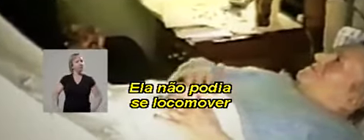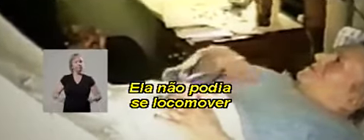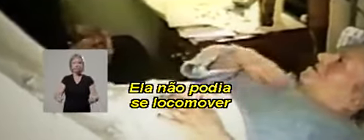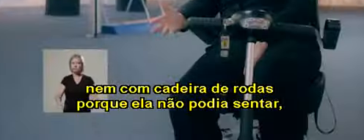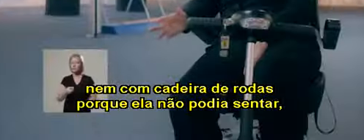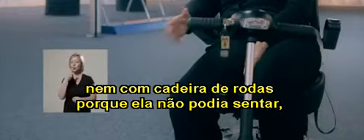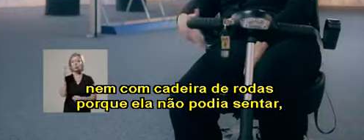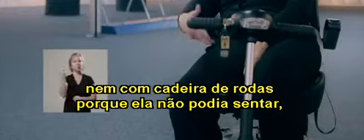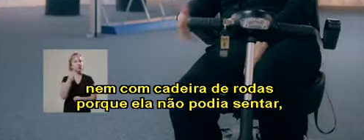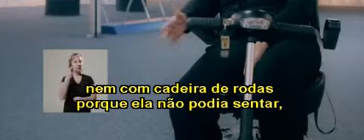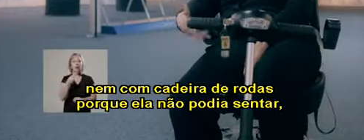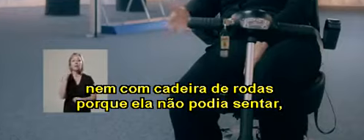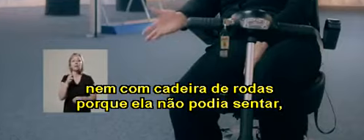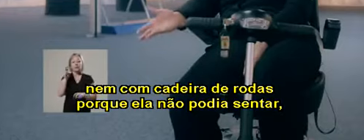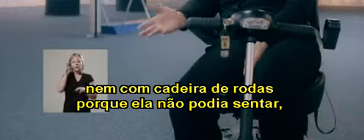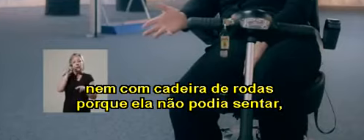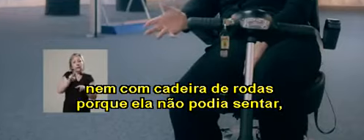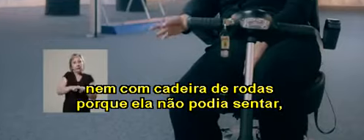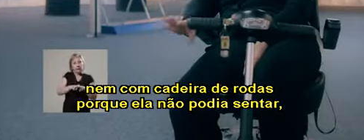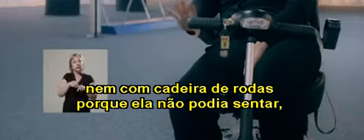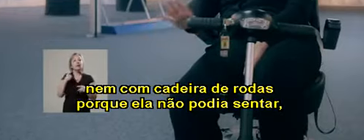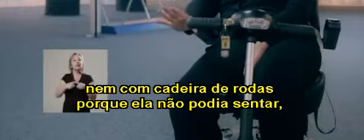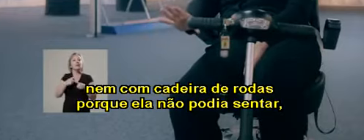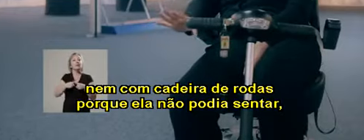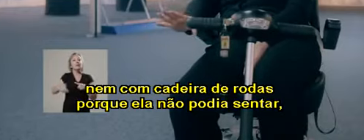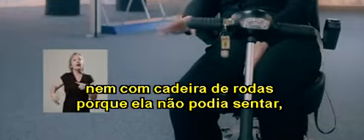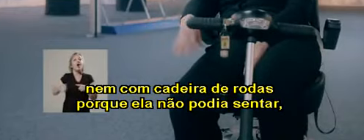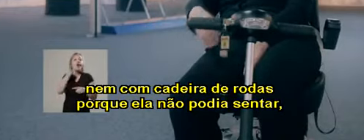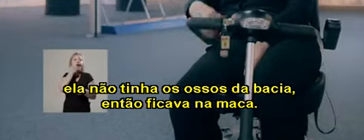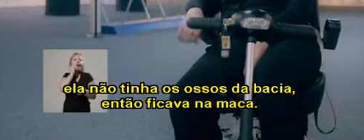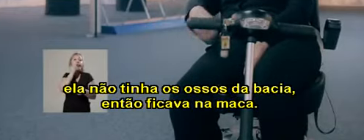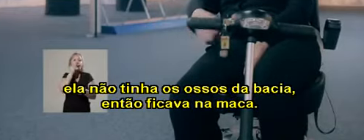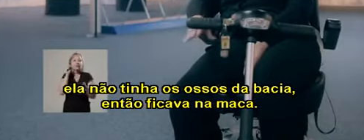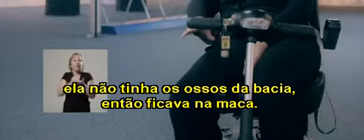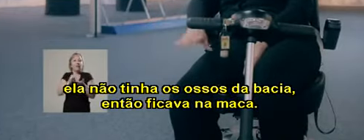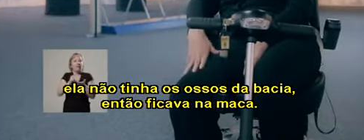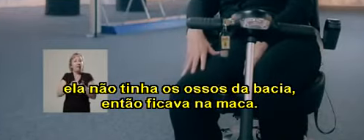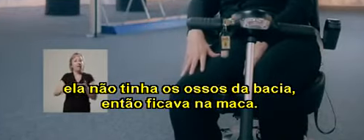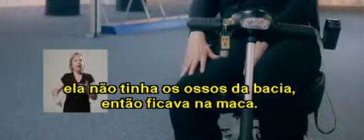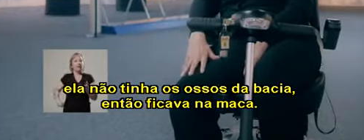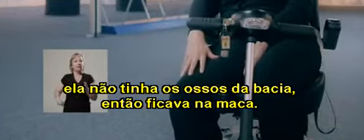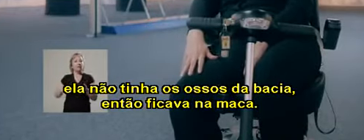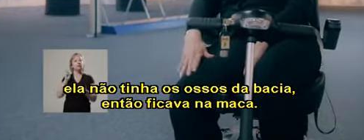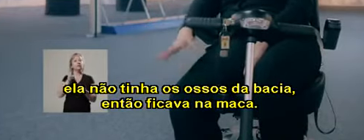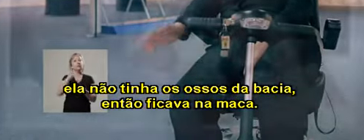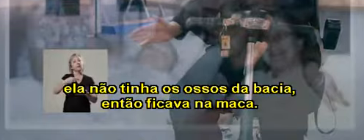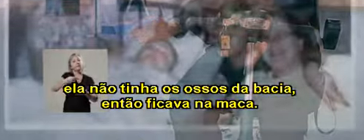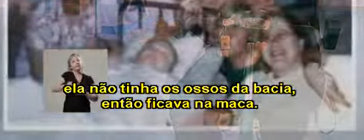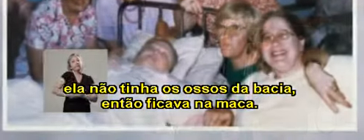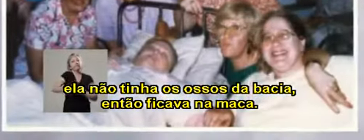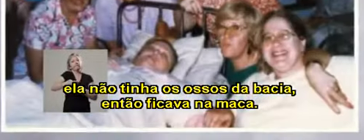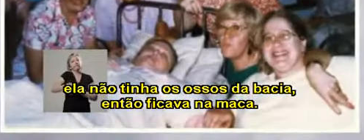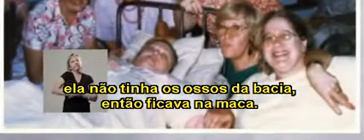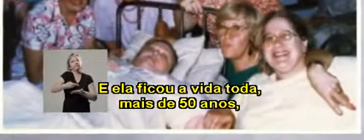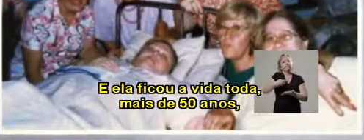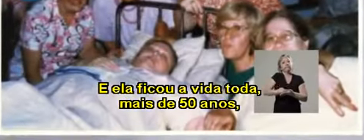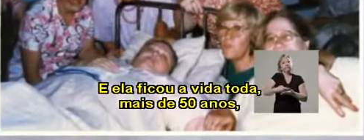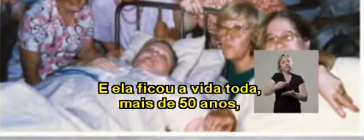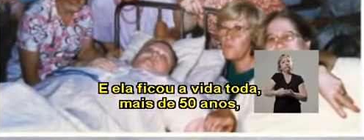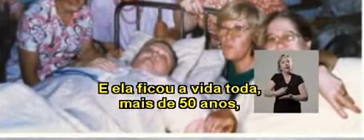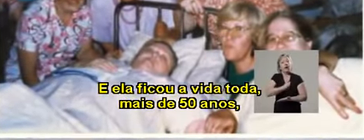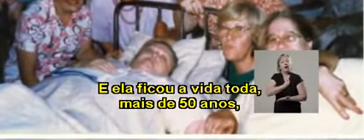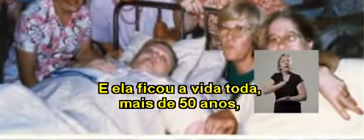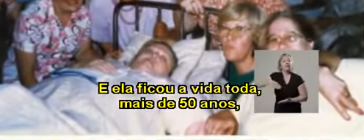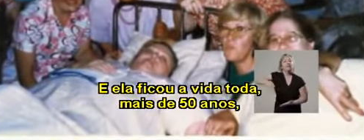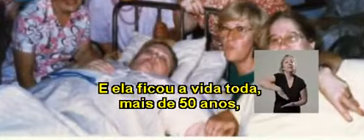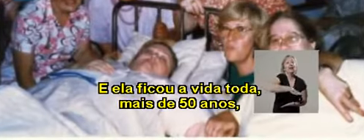se locomover nem na cadeira de rodas, porque ela não podia sentar, ela não tinha os ossos da bacia, então ficava na maca.